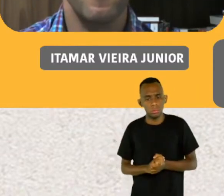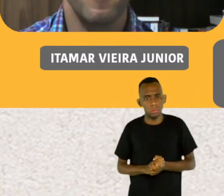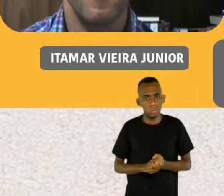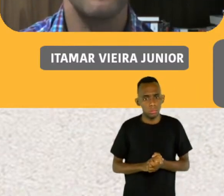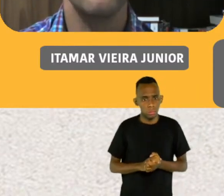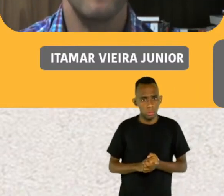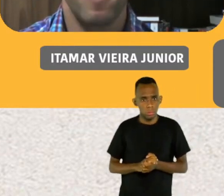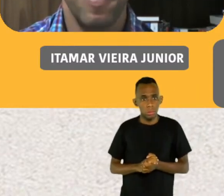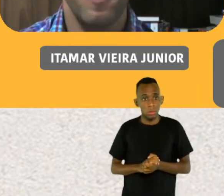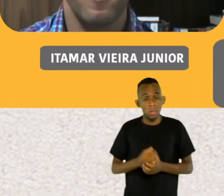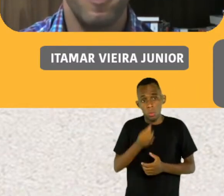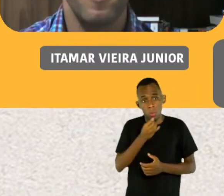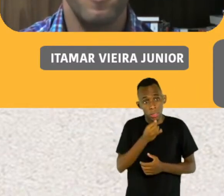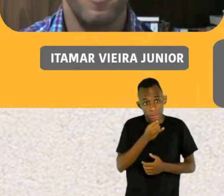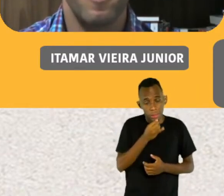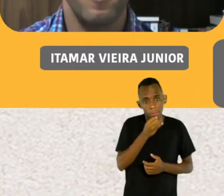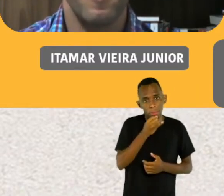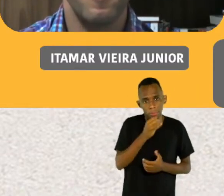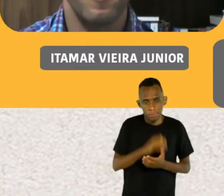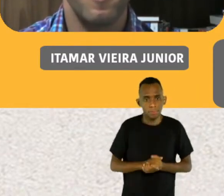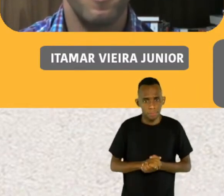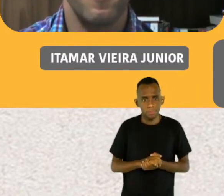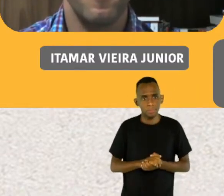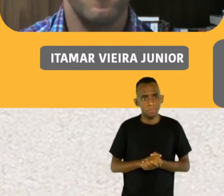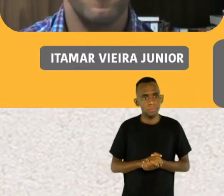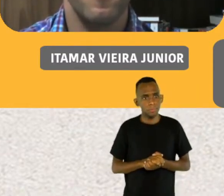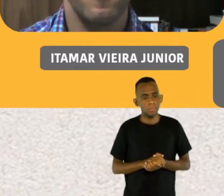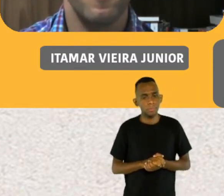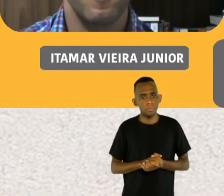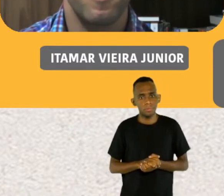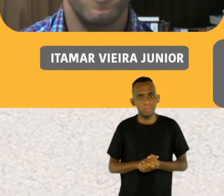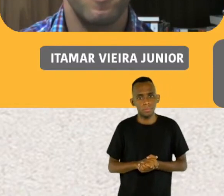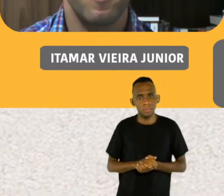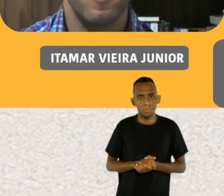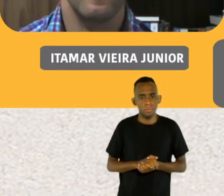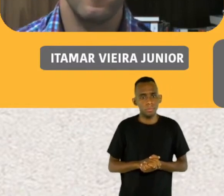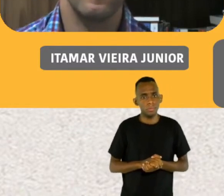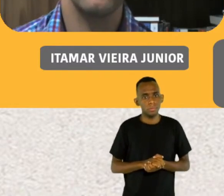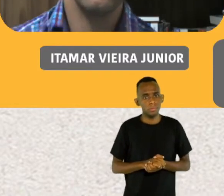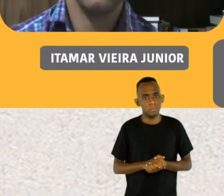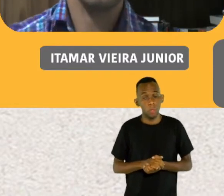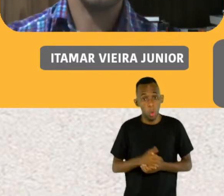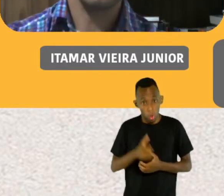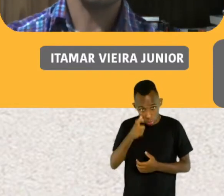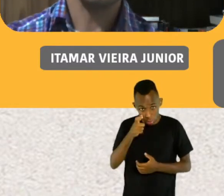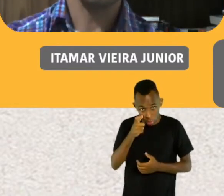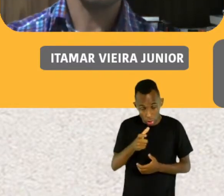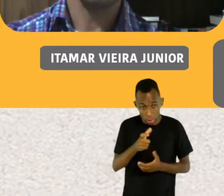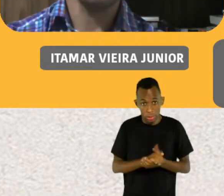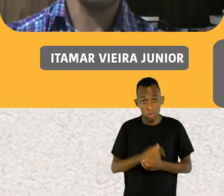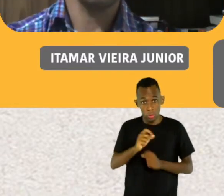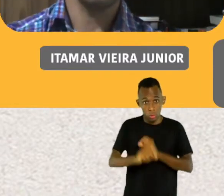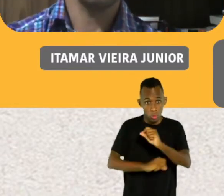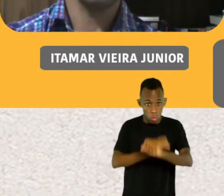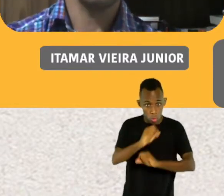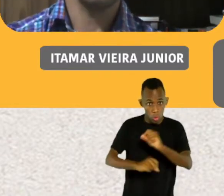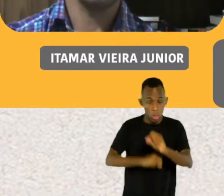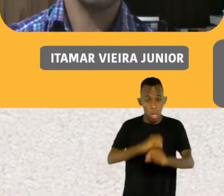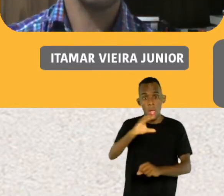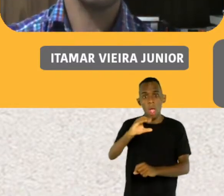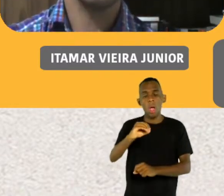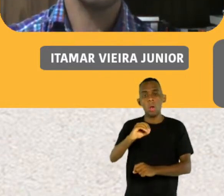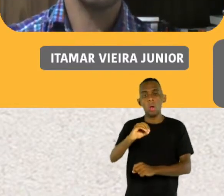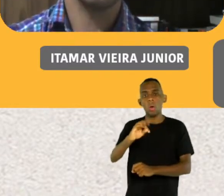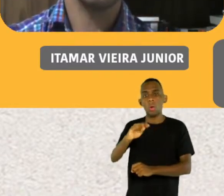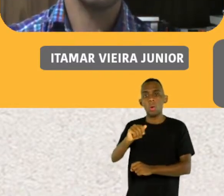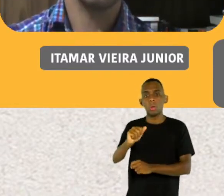grande exemplo. As cotas mudaram. Olha que interessante, Tamar. Elas viraram um jogo